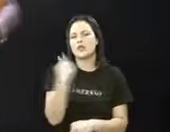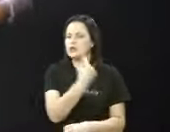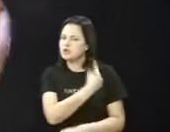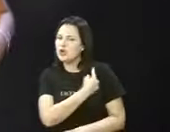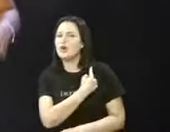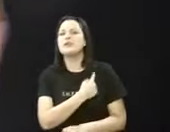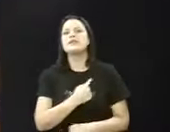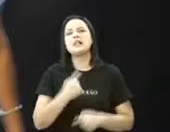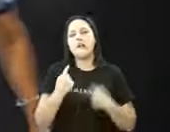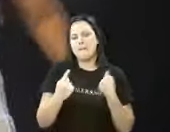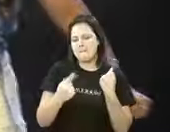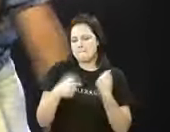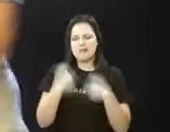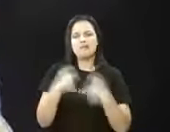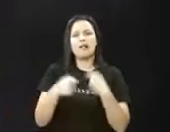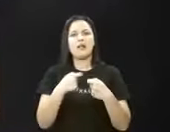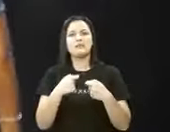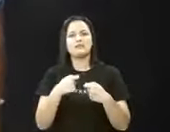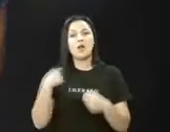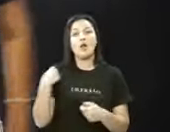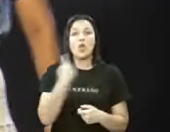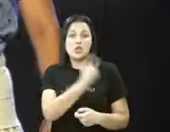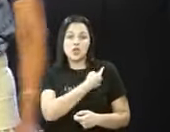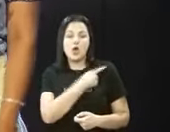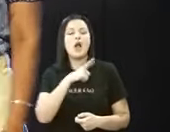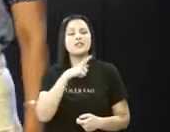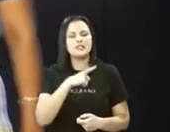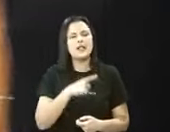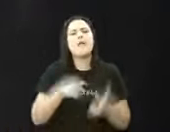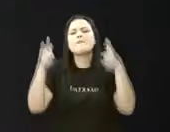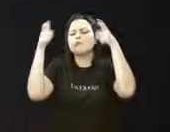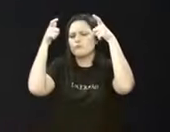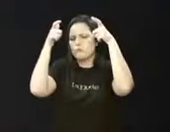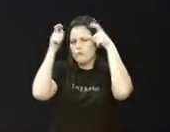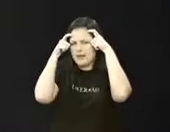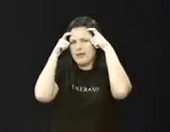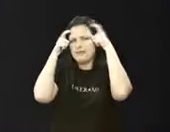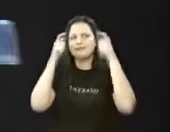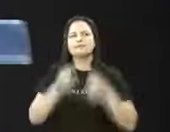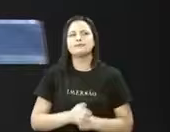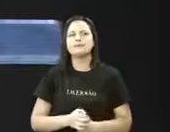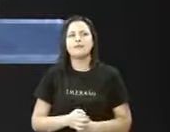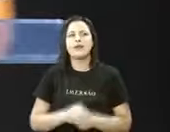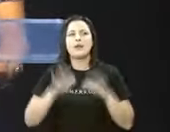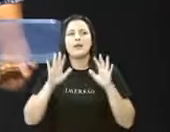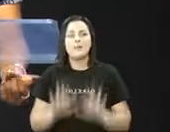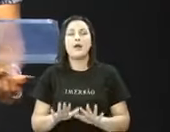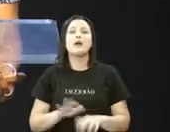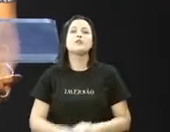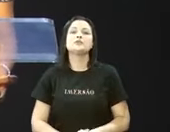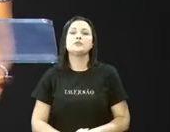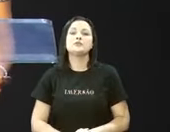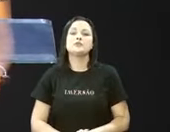é: nós estamos firmados em alguma coisa. Só que agora Uzias sai do trono.